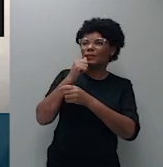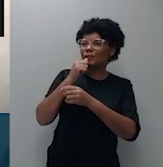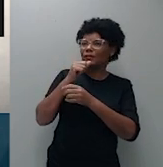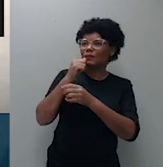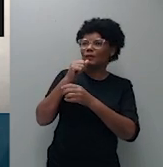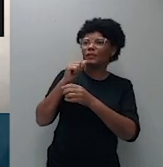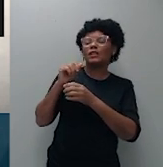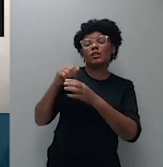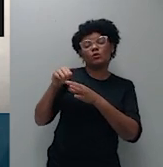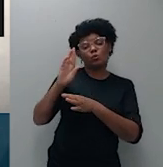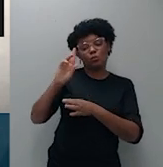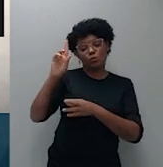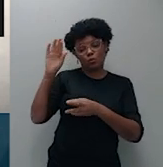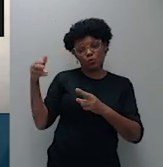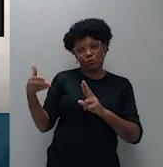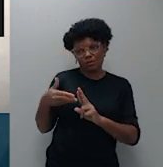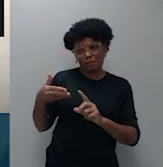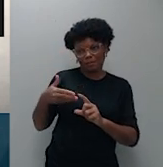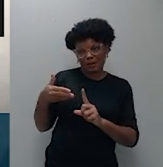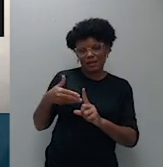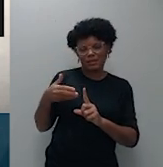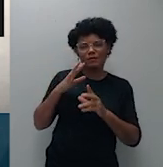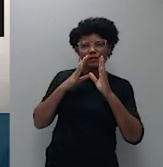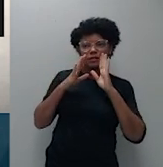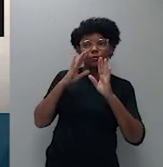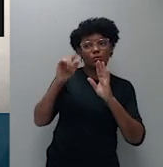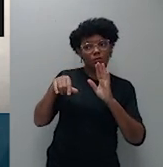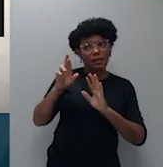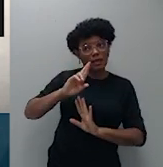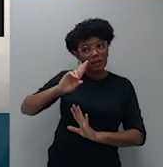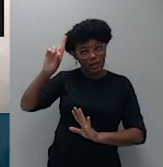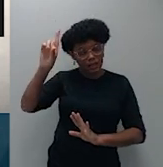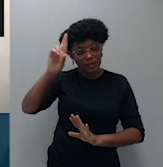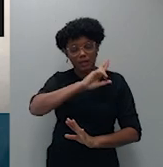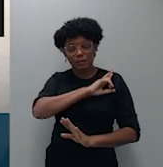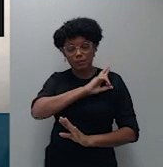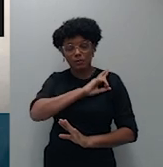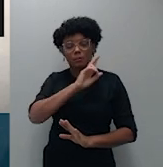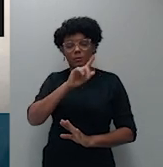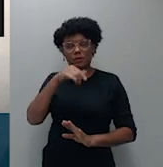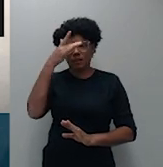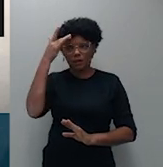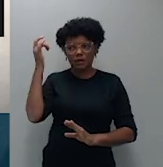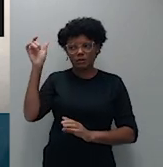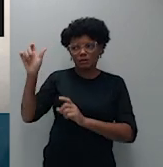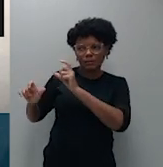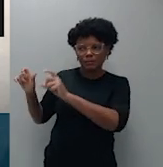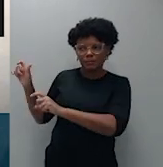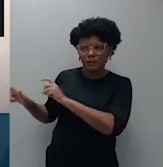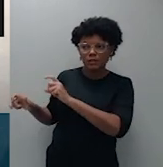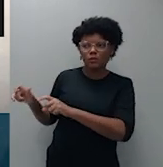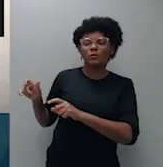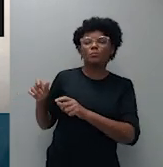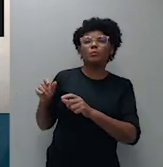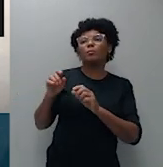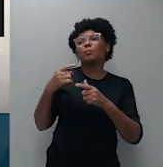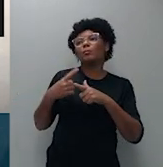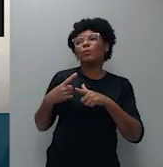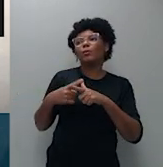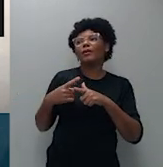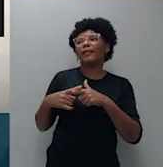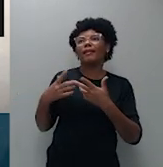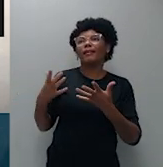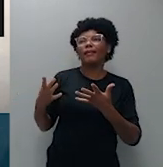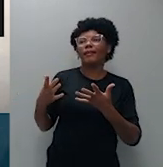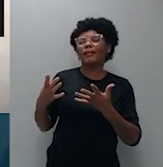site de incompetência do réu este possui responsabilidade civil frente aos autores tendo em vista que deixou de